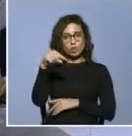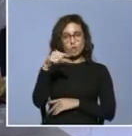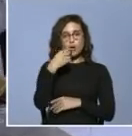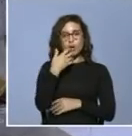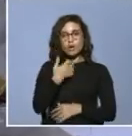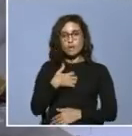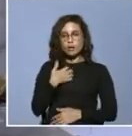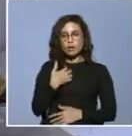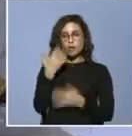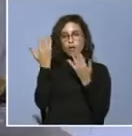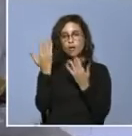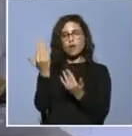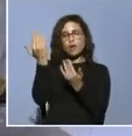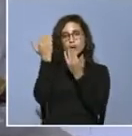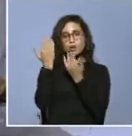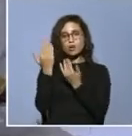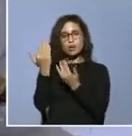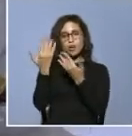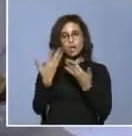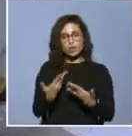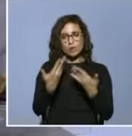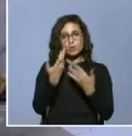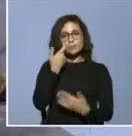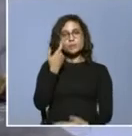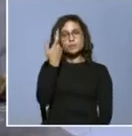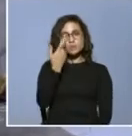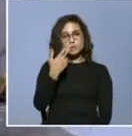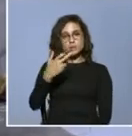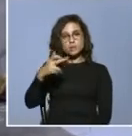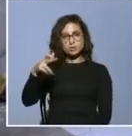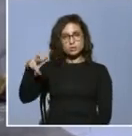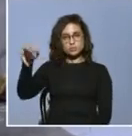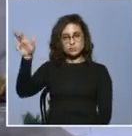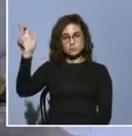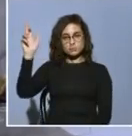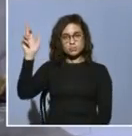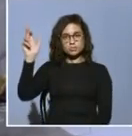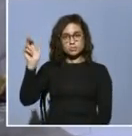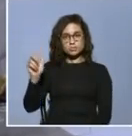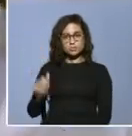toda a glória, agora e para sempre.